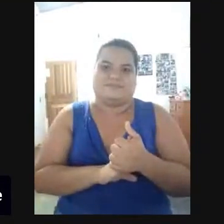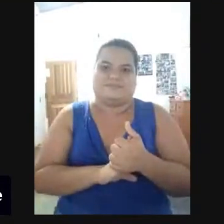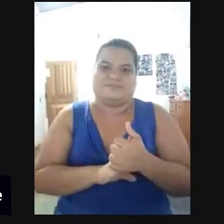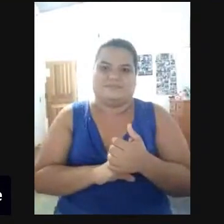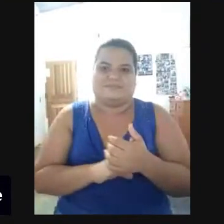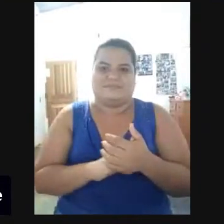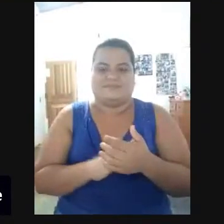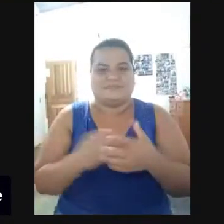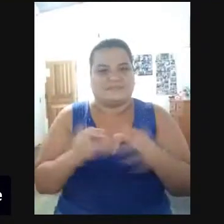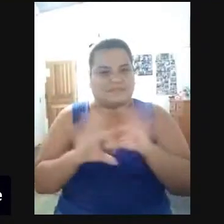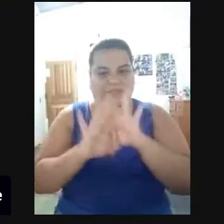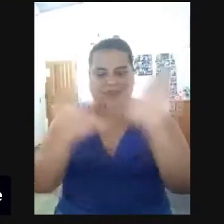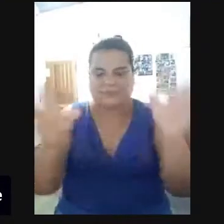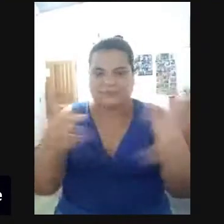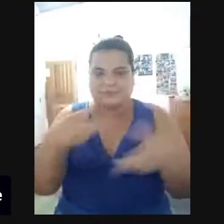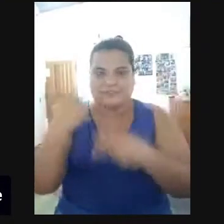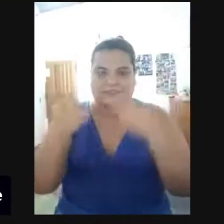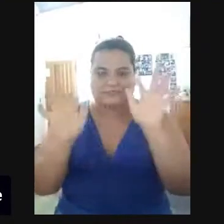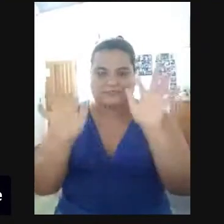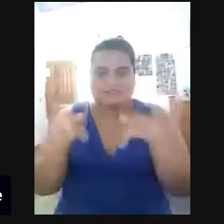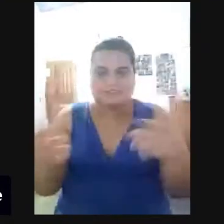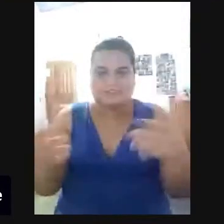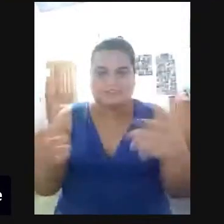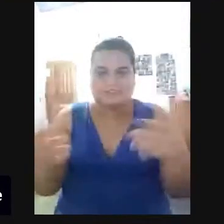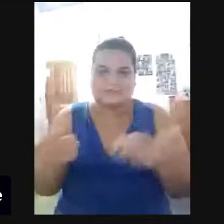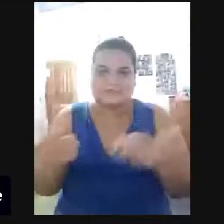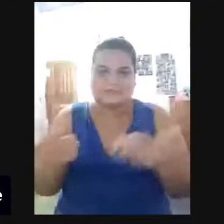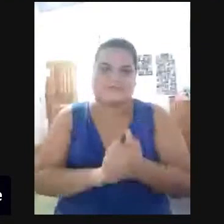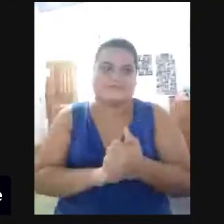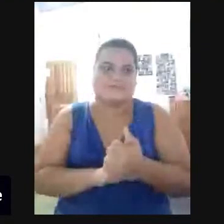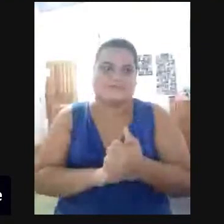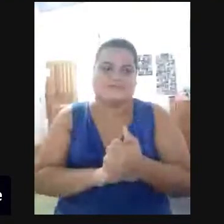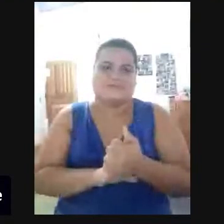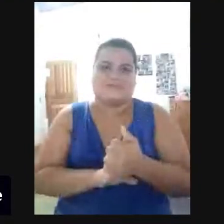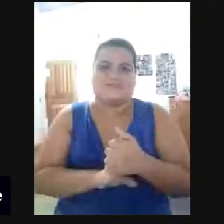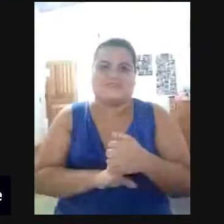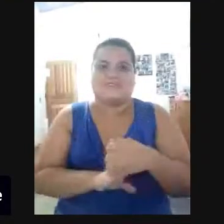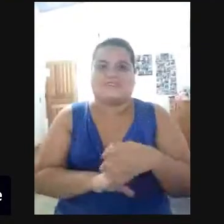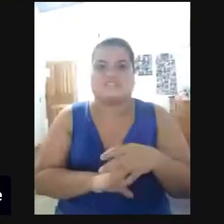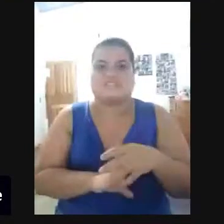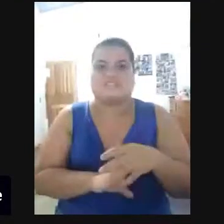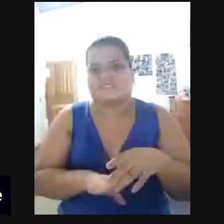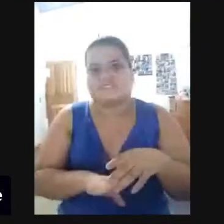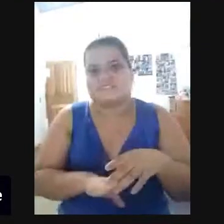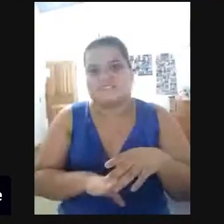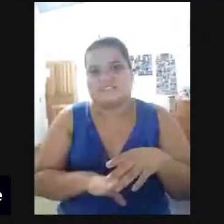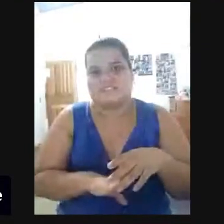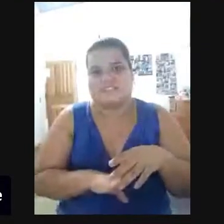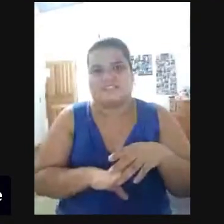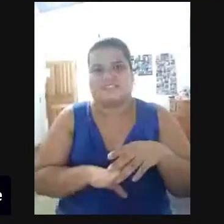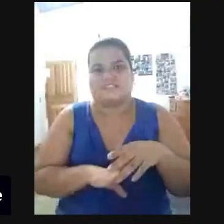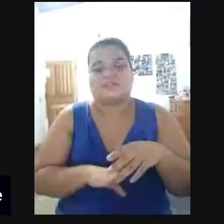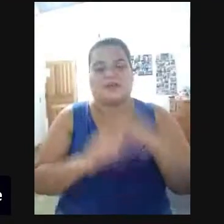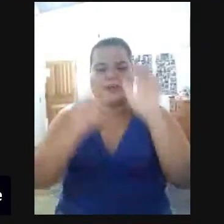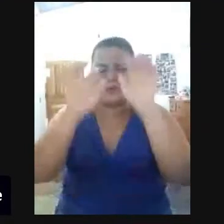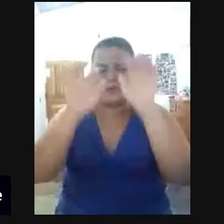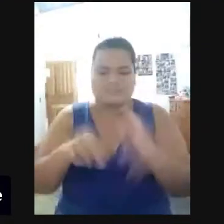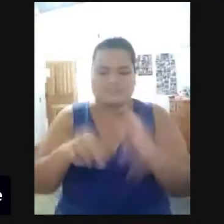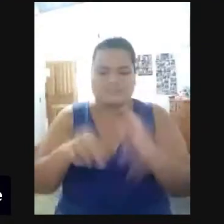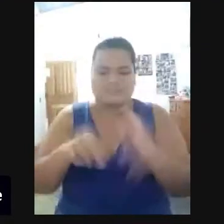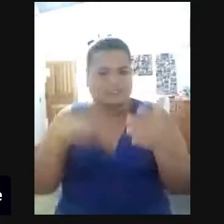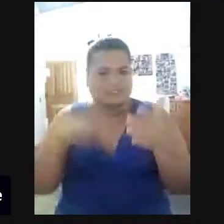vontade para fazer as considerações finais aqui. Estou vendo as mensagens, que coisa linda. Muito obrigada. Isso